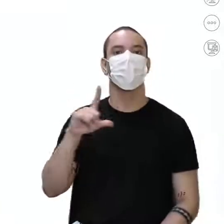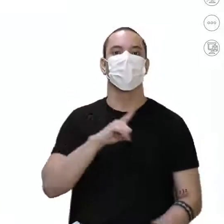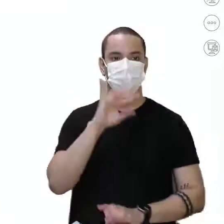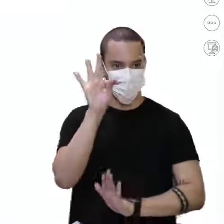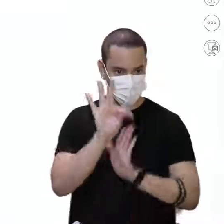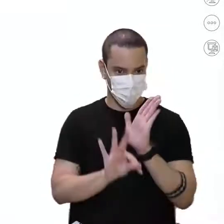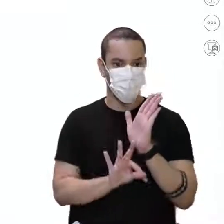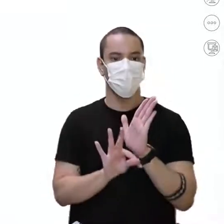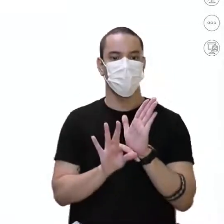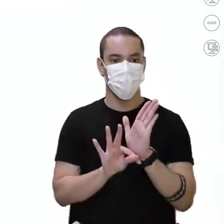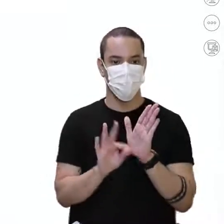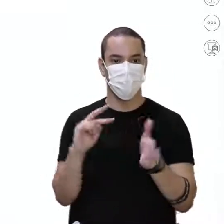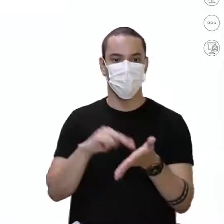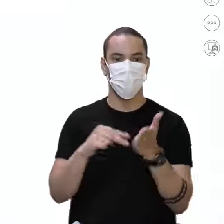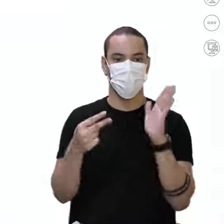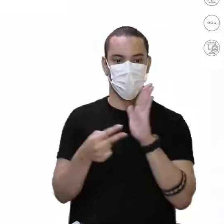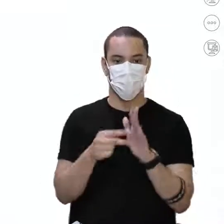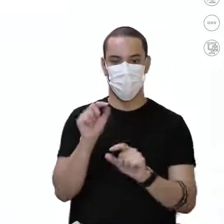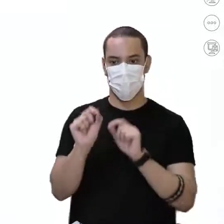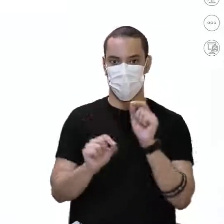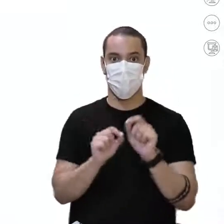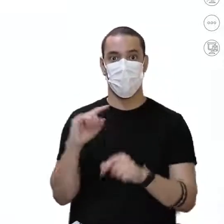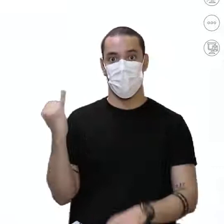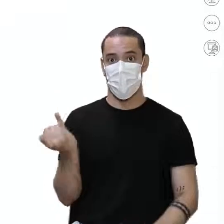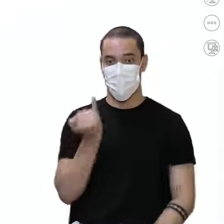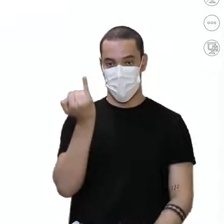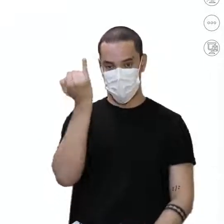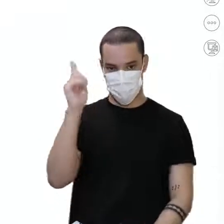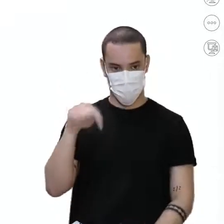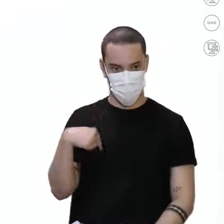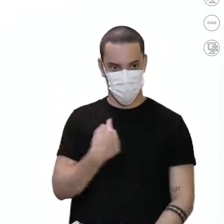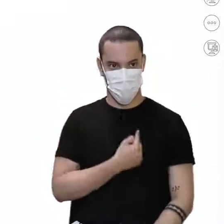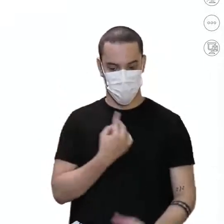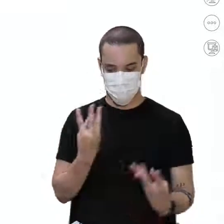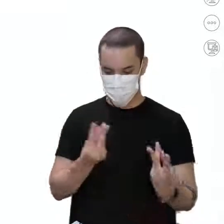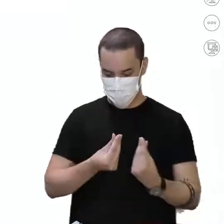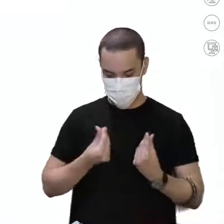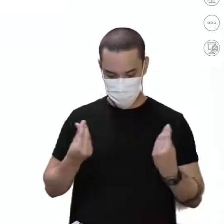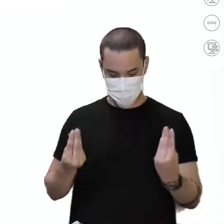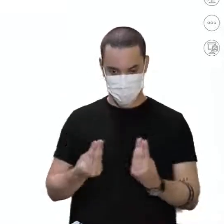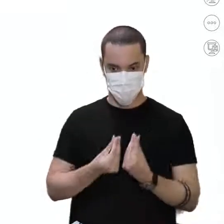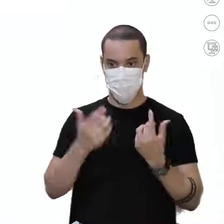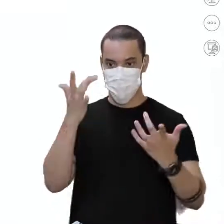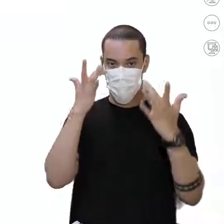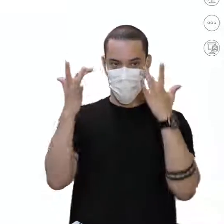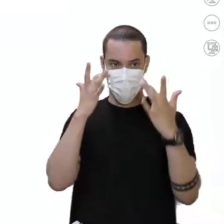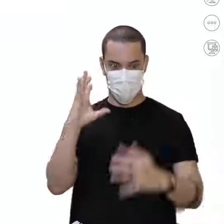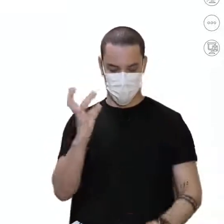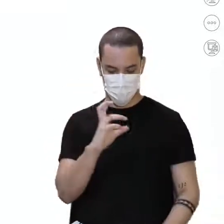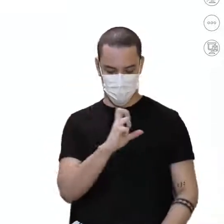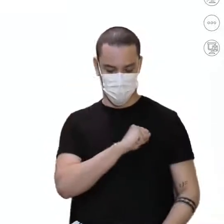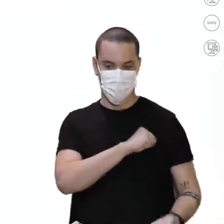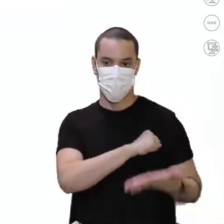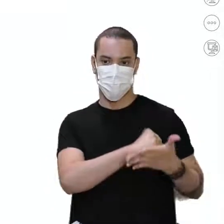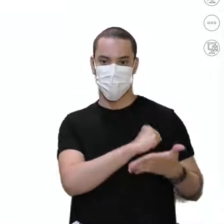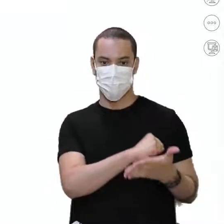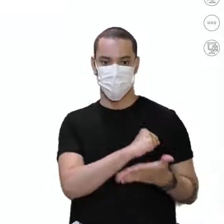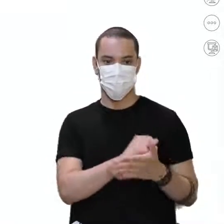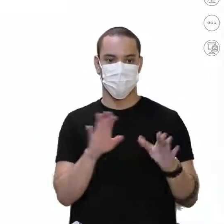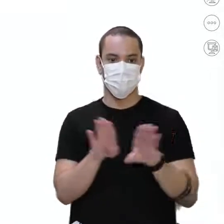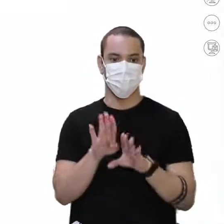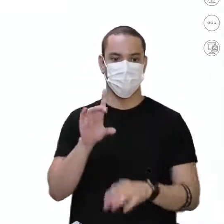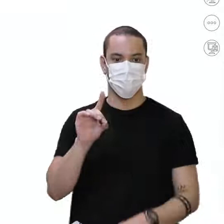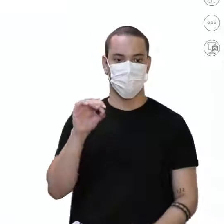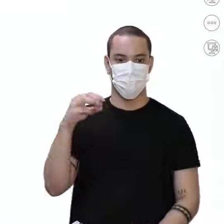parte ainda, que são as químicas que são importantes para a questão de quando você está apaixonado, a oxitocina e a